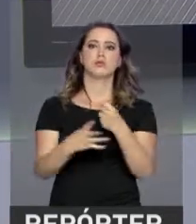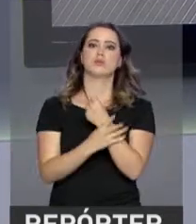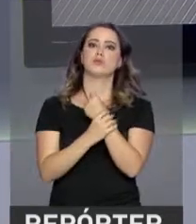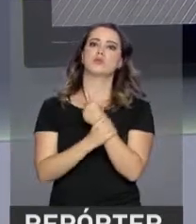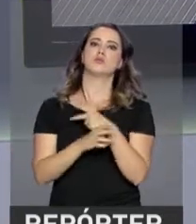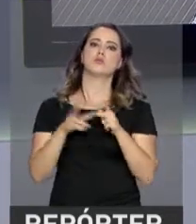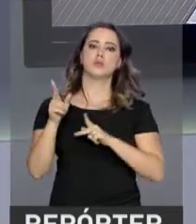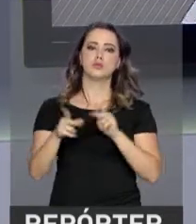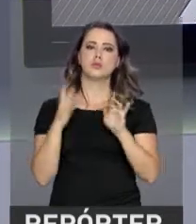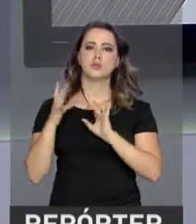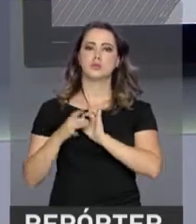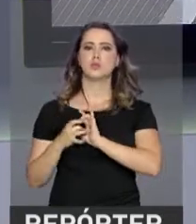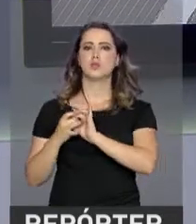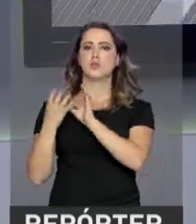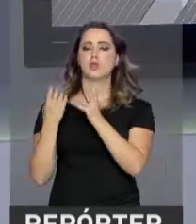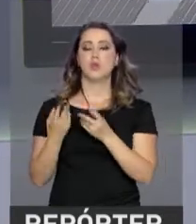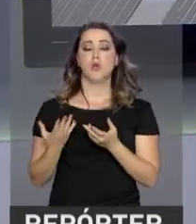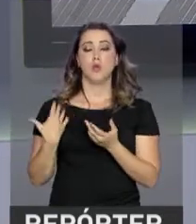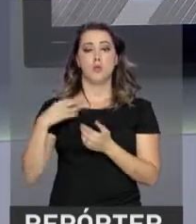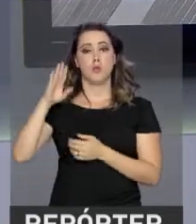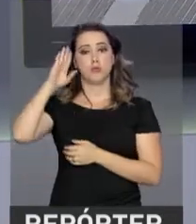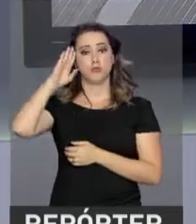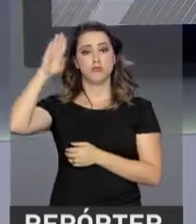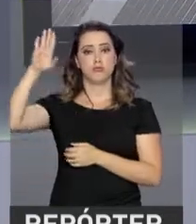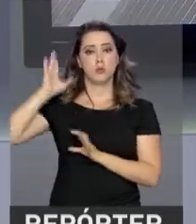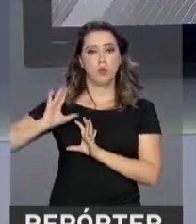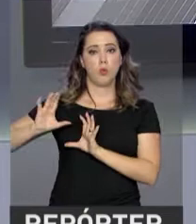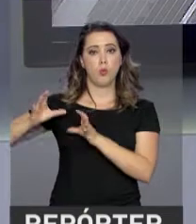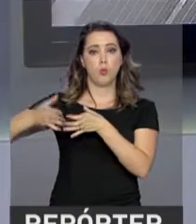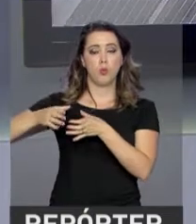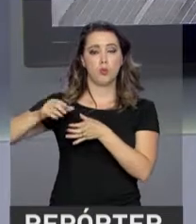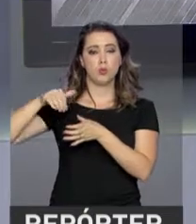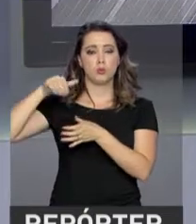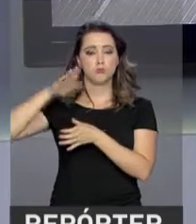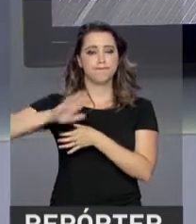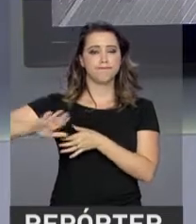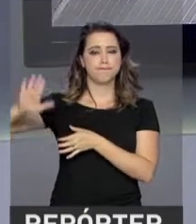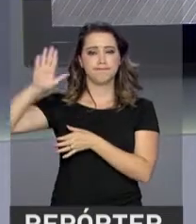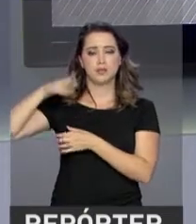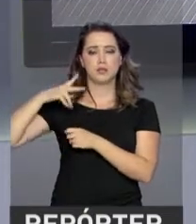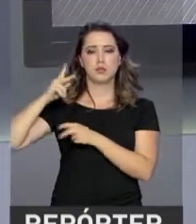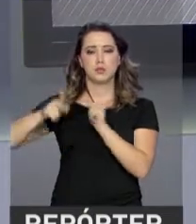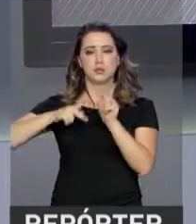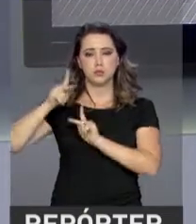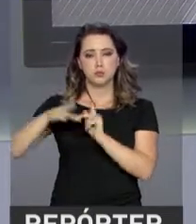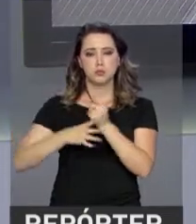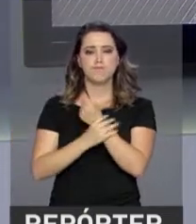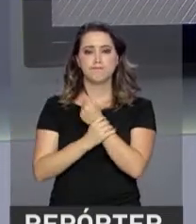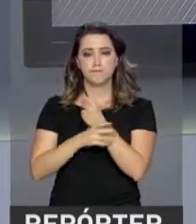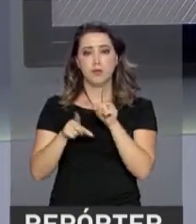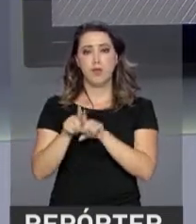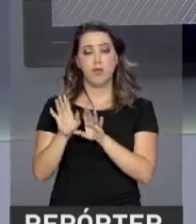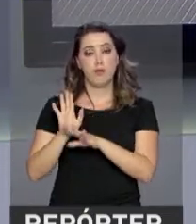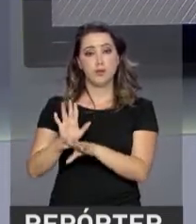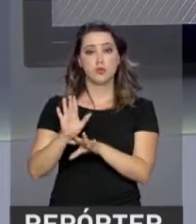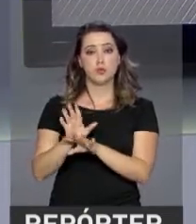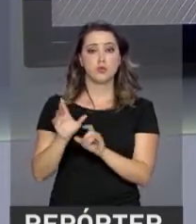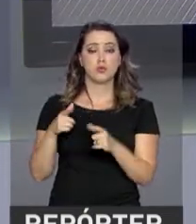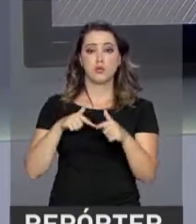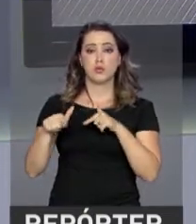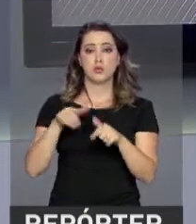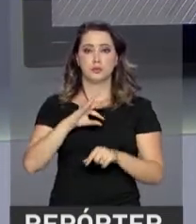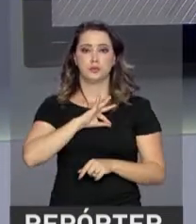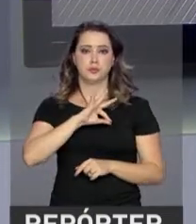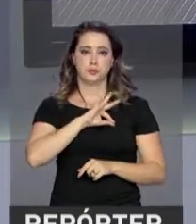da segurança pública autorizou o envio de tropas da força nacional de segurança pública a região elas vão dar apoio às atividades